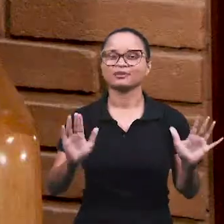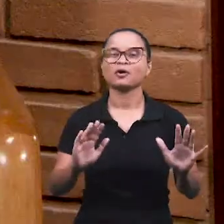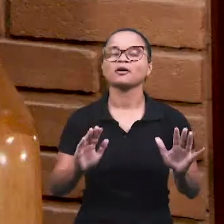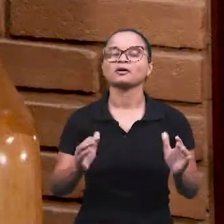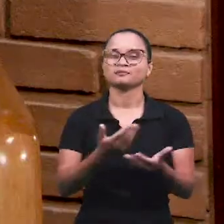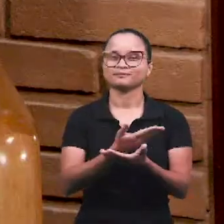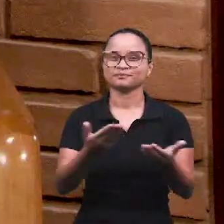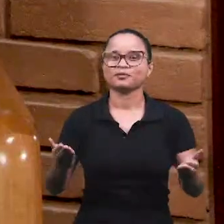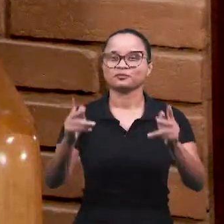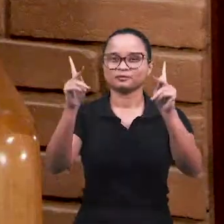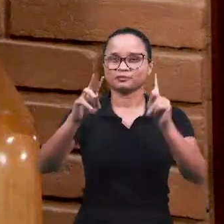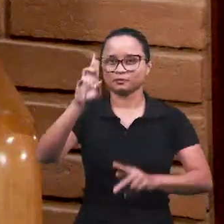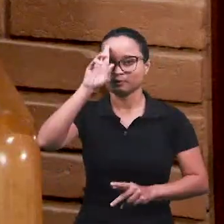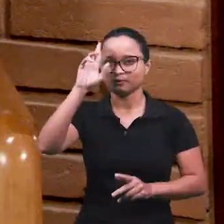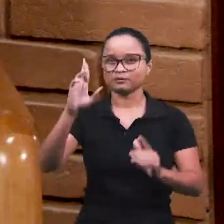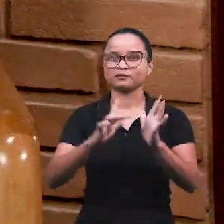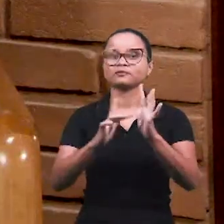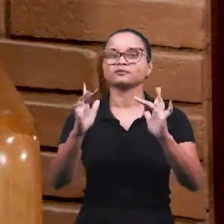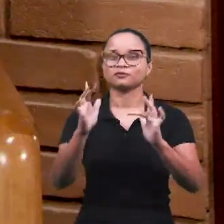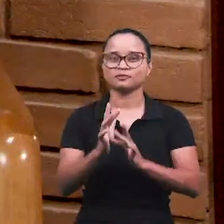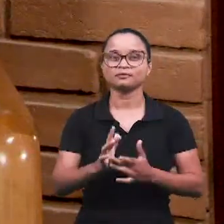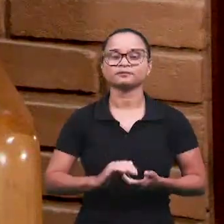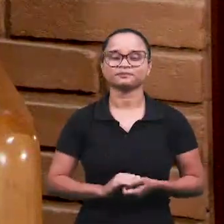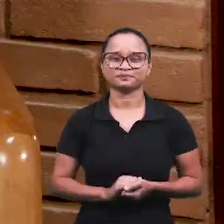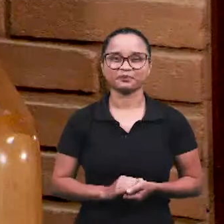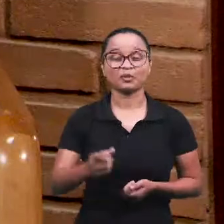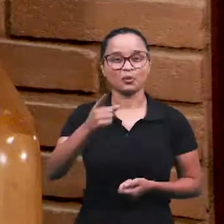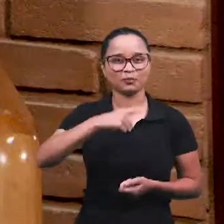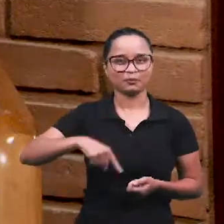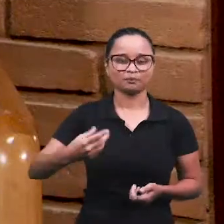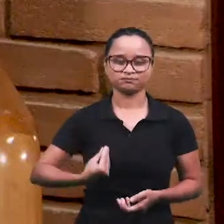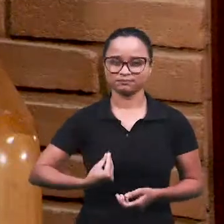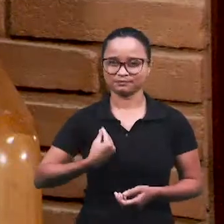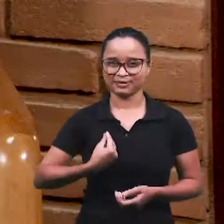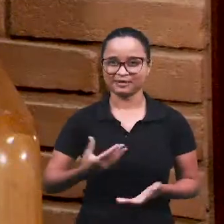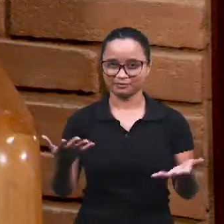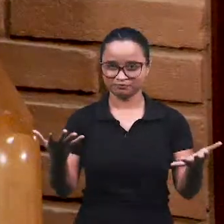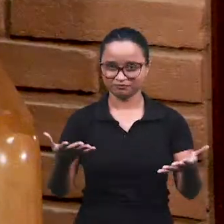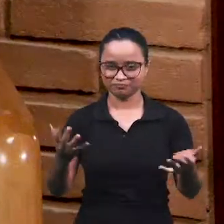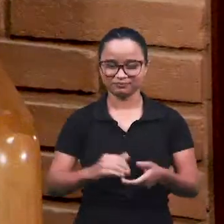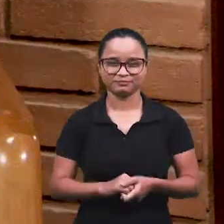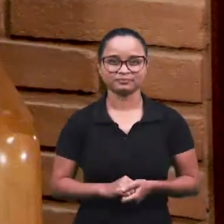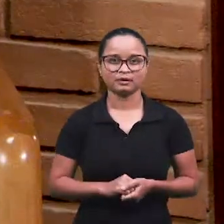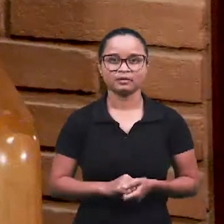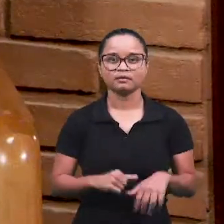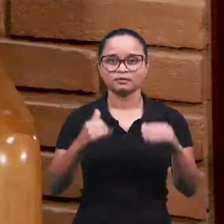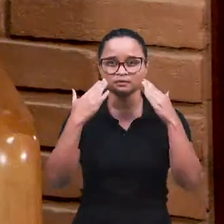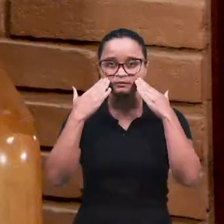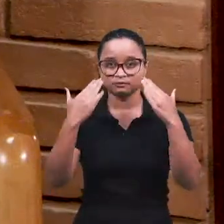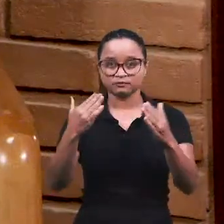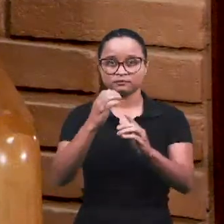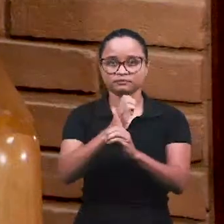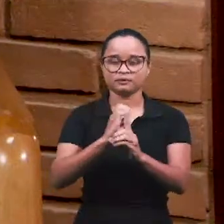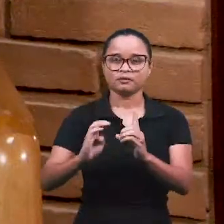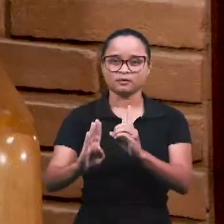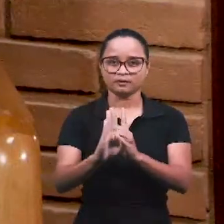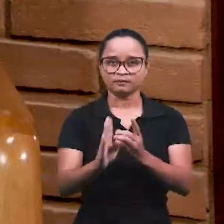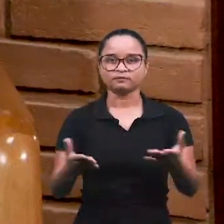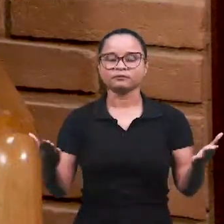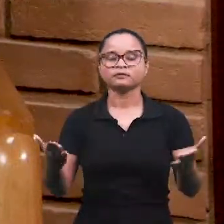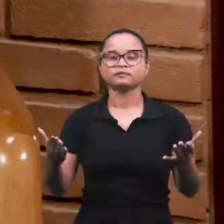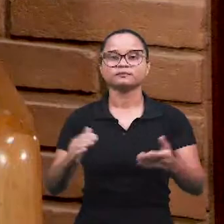Olá, eu cumprimento os irmãos com a paz do Senhor Jesus. Nós estamos aqui para apresentar a nossa Escola